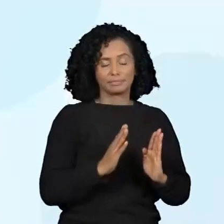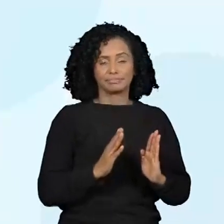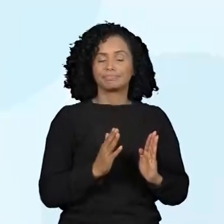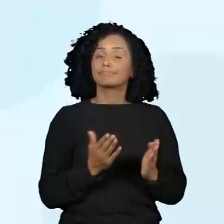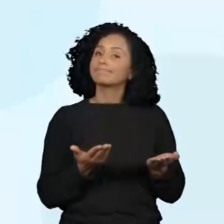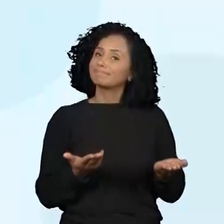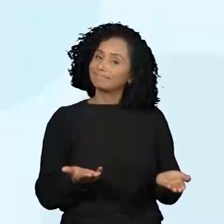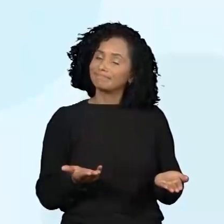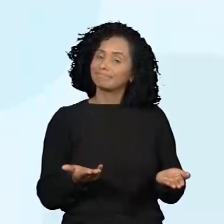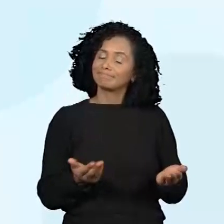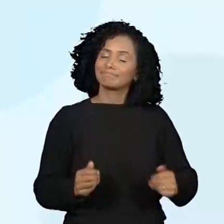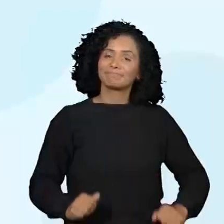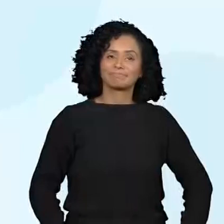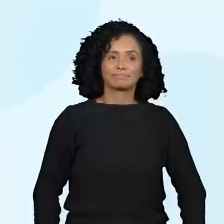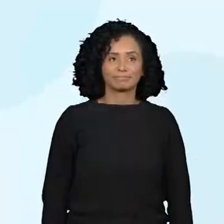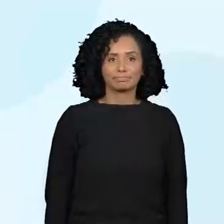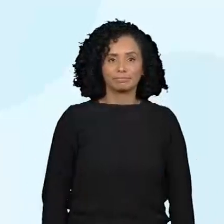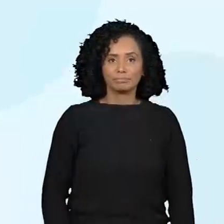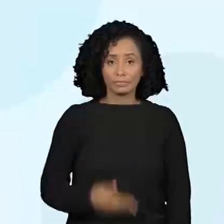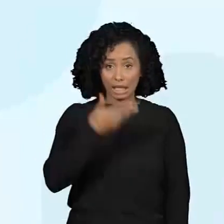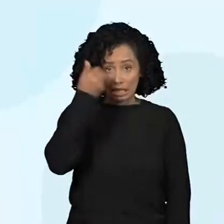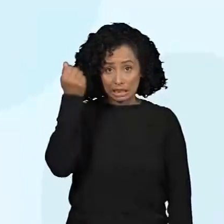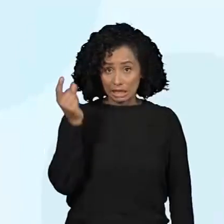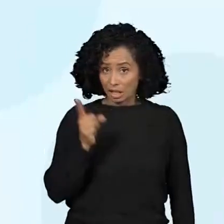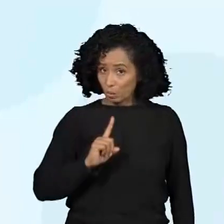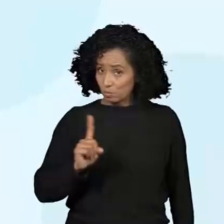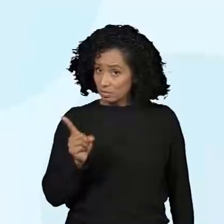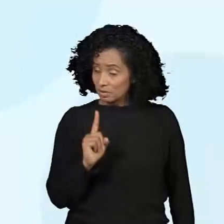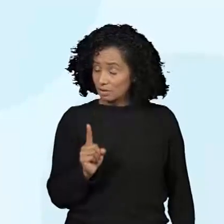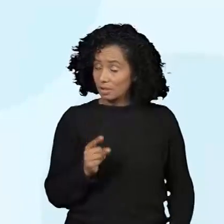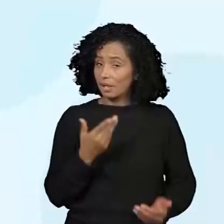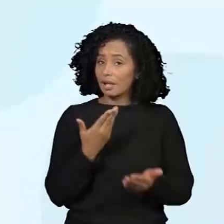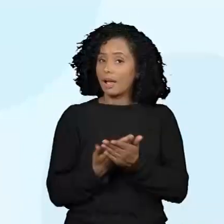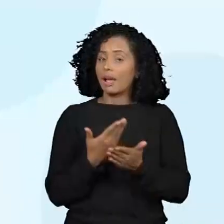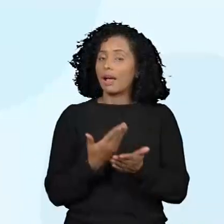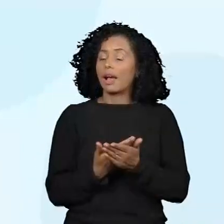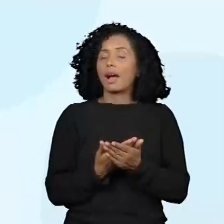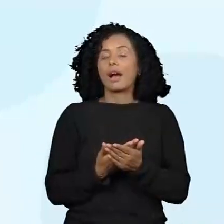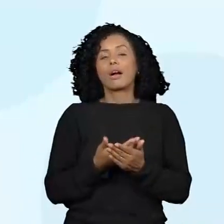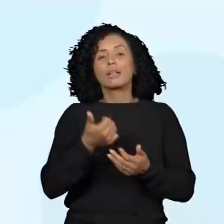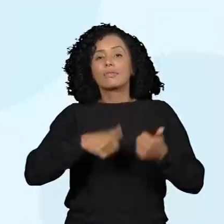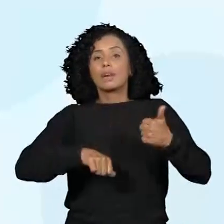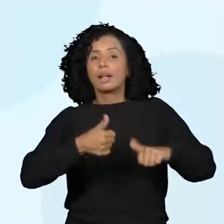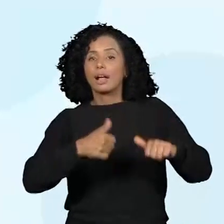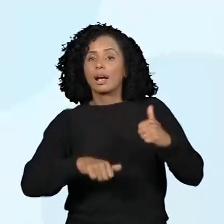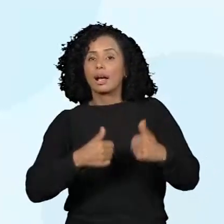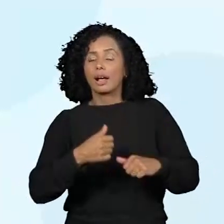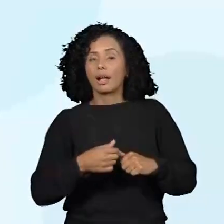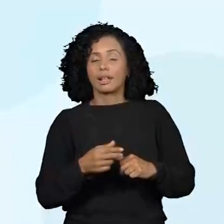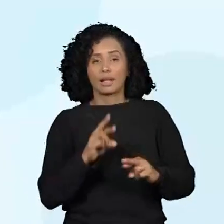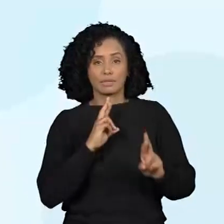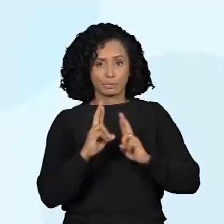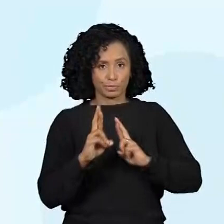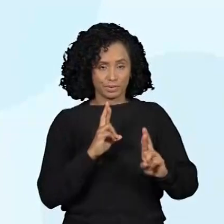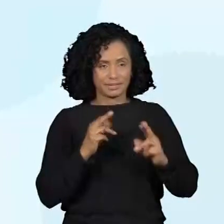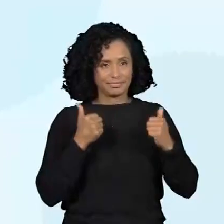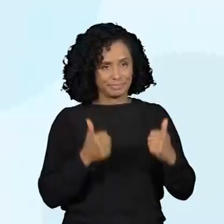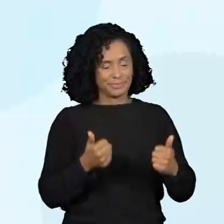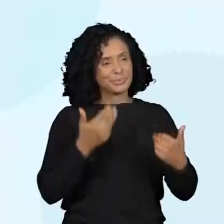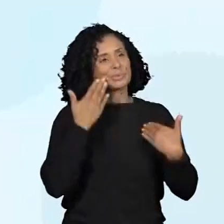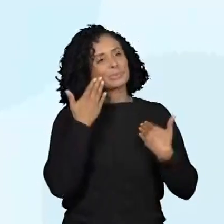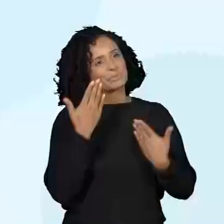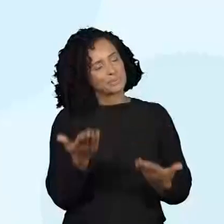E não esqueçam de responder a avaliação, dizendo o que vocês acharam da aula. Professor, muito obrigado por vir participar